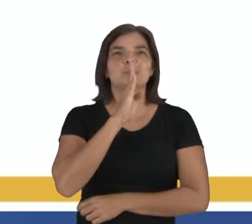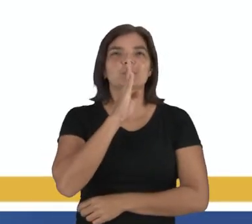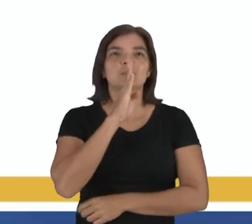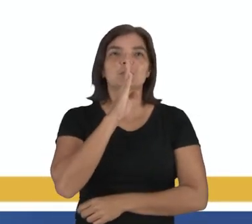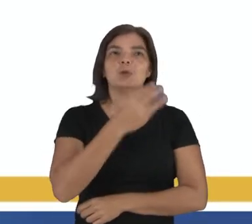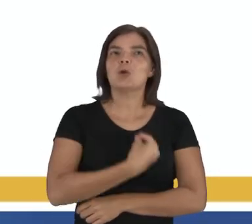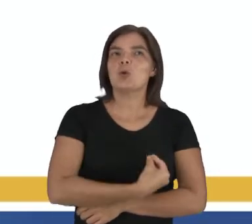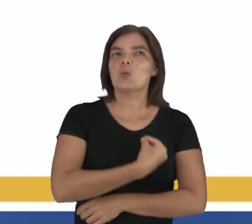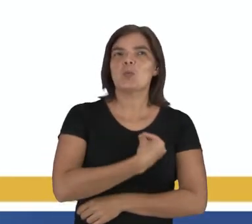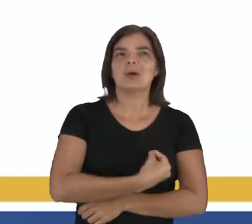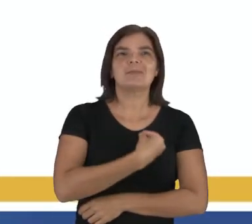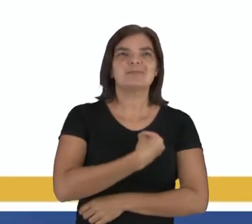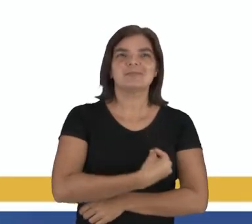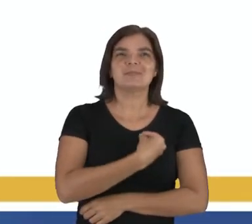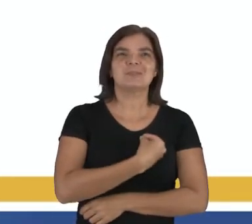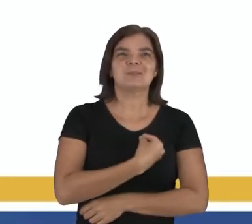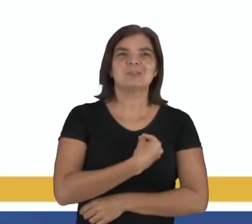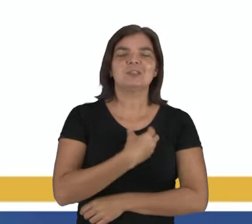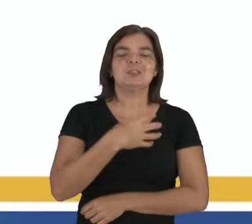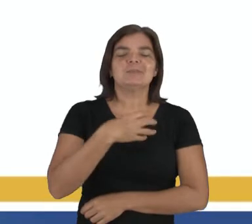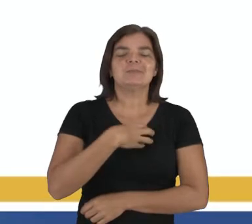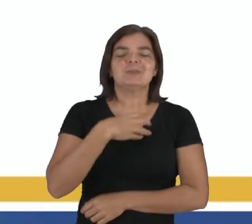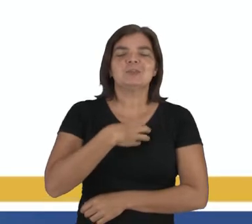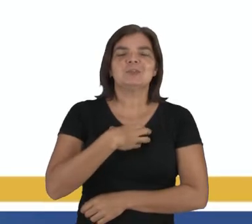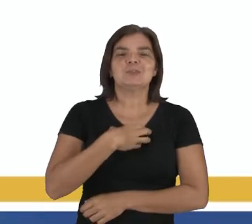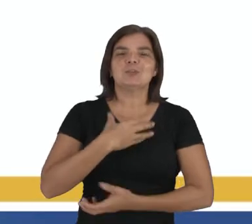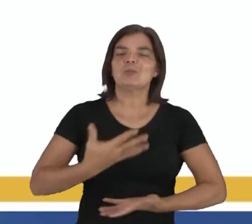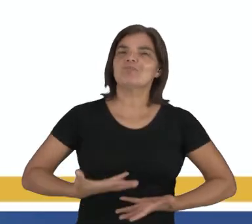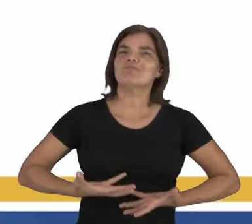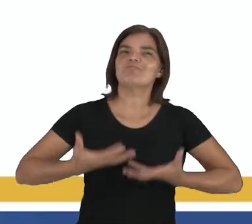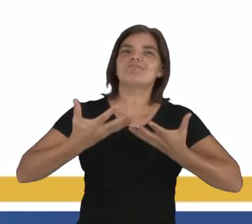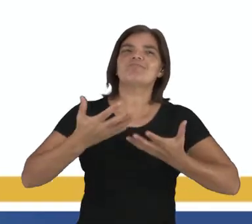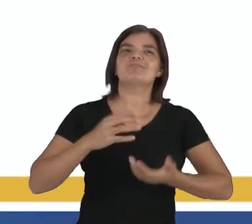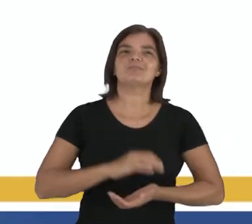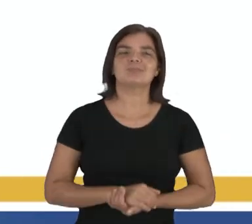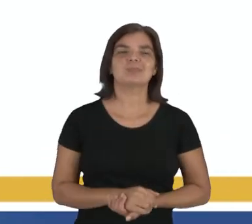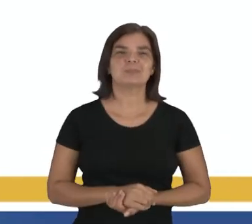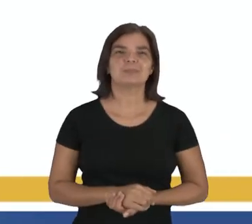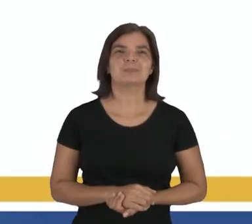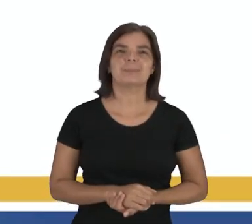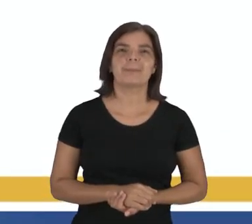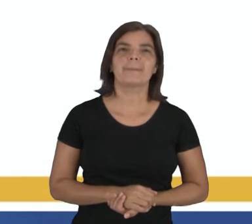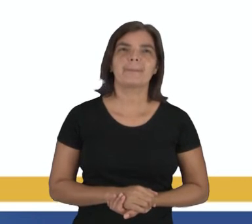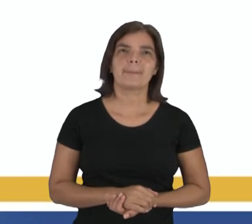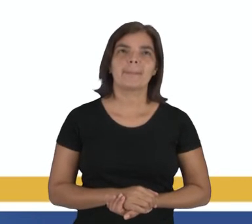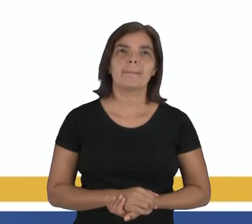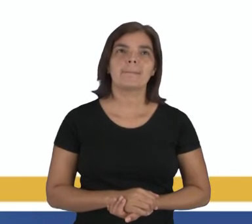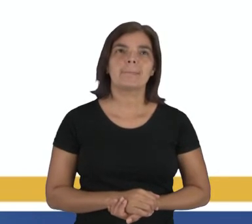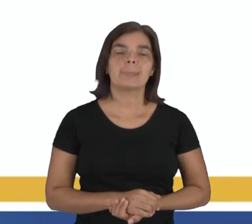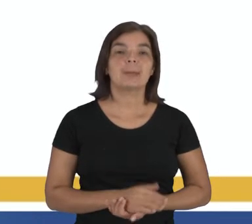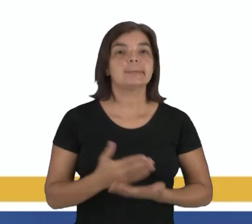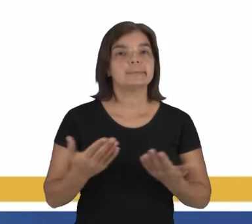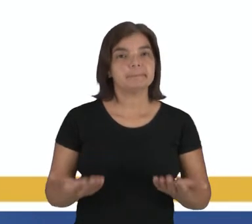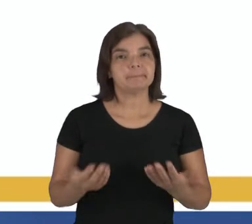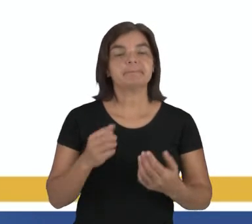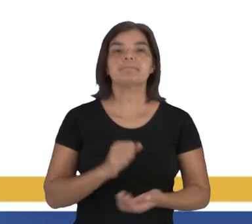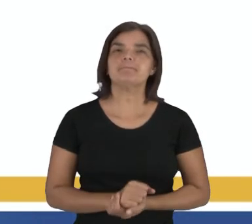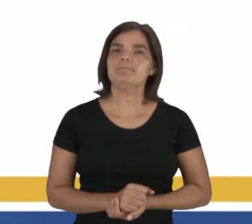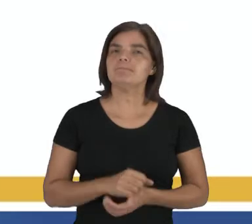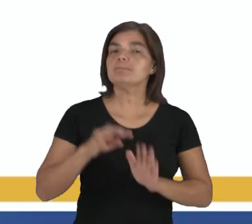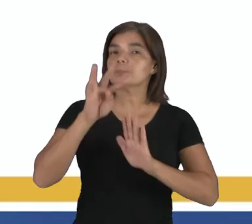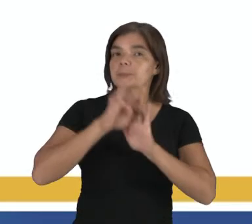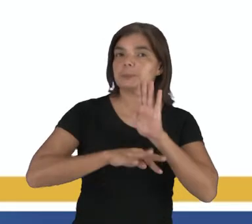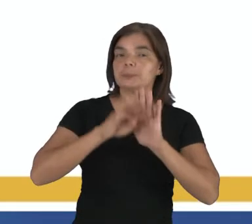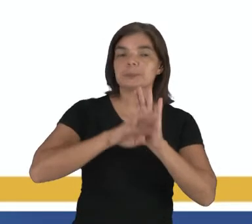gosto pelo silêncio e uma vida ancorada em um sentido altruísta. Gente,